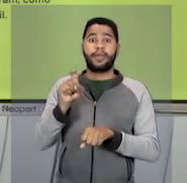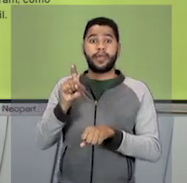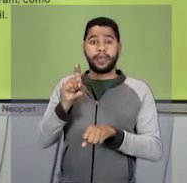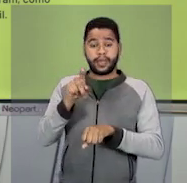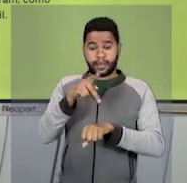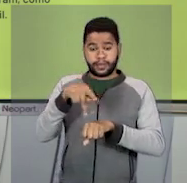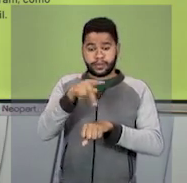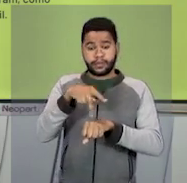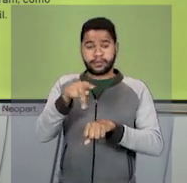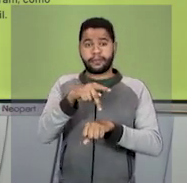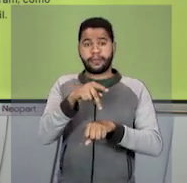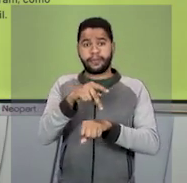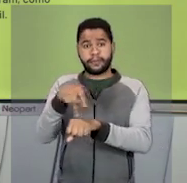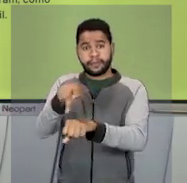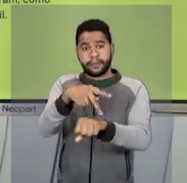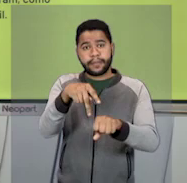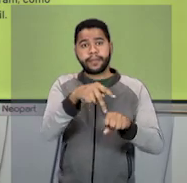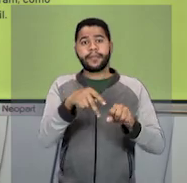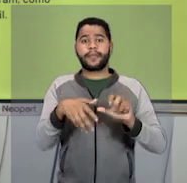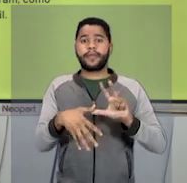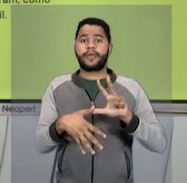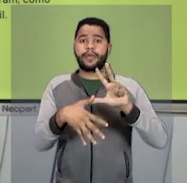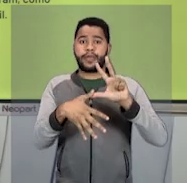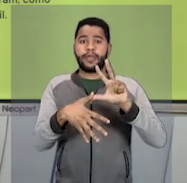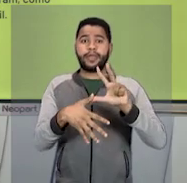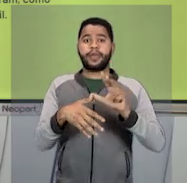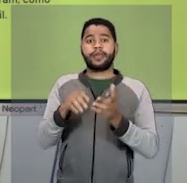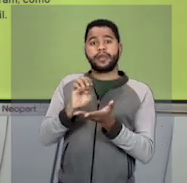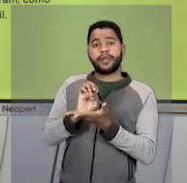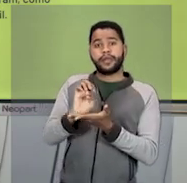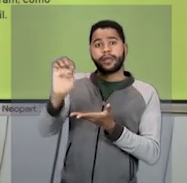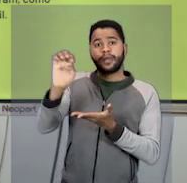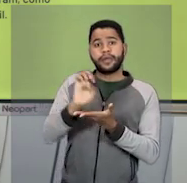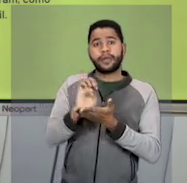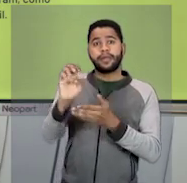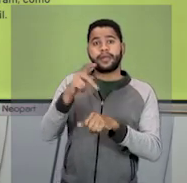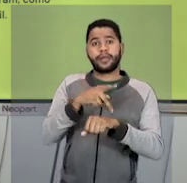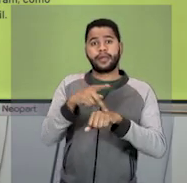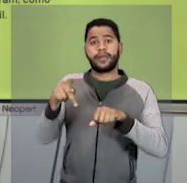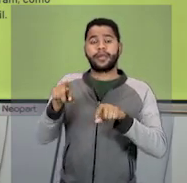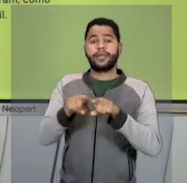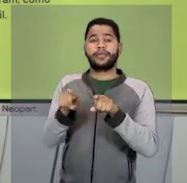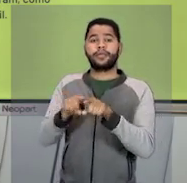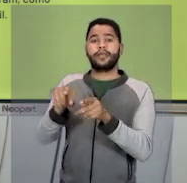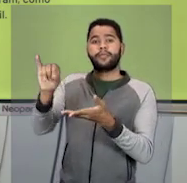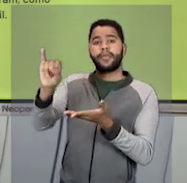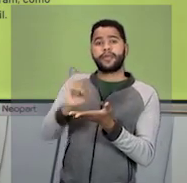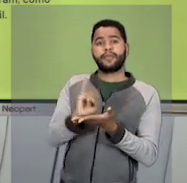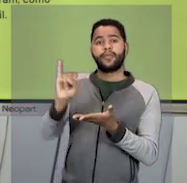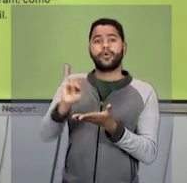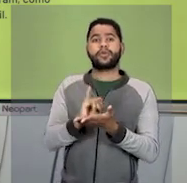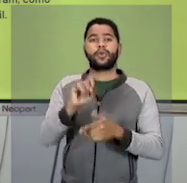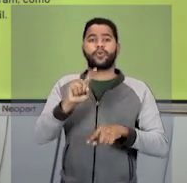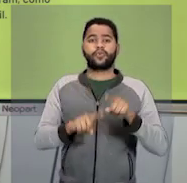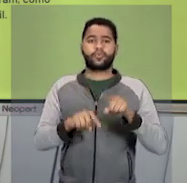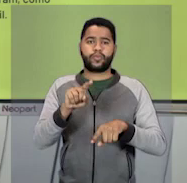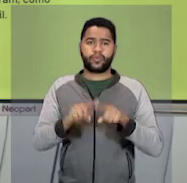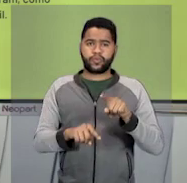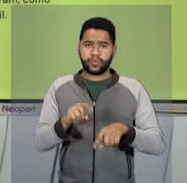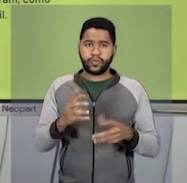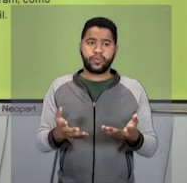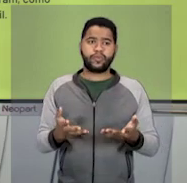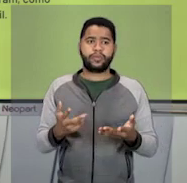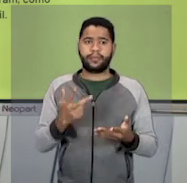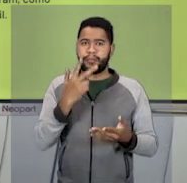se caracterizam por exportar bens primários e importar produtos industrializados, né? Ou seja, o que